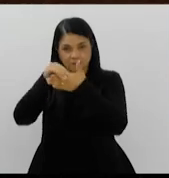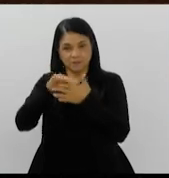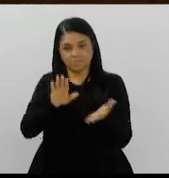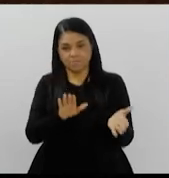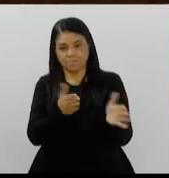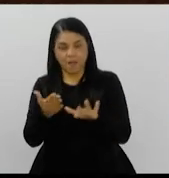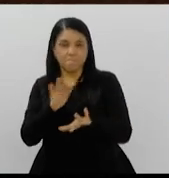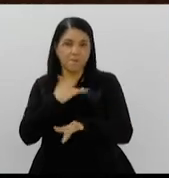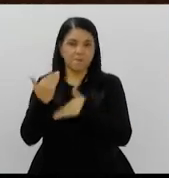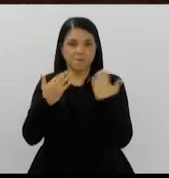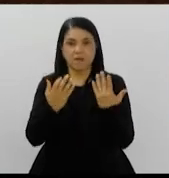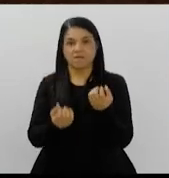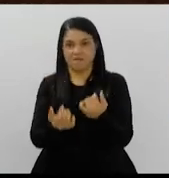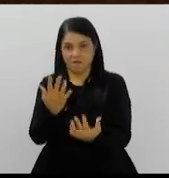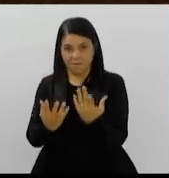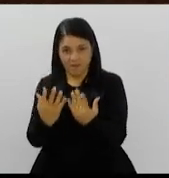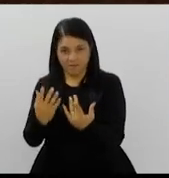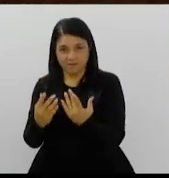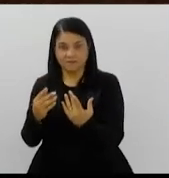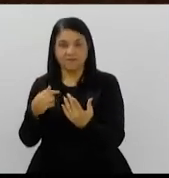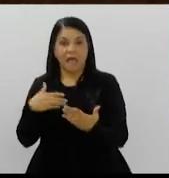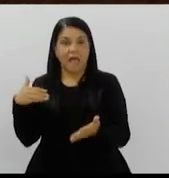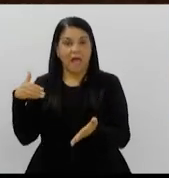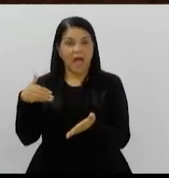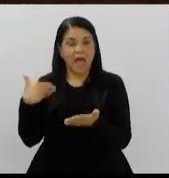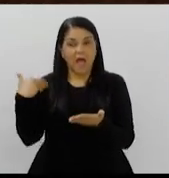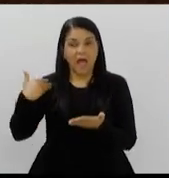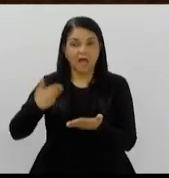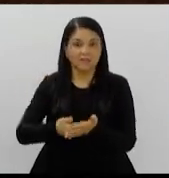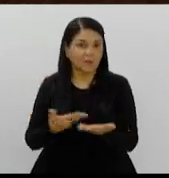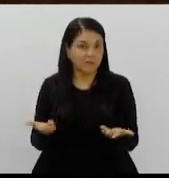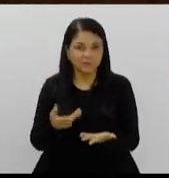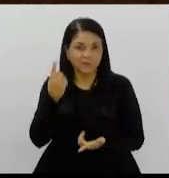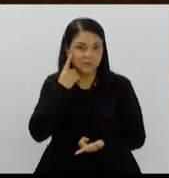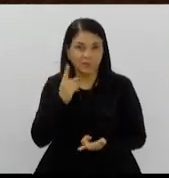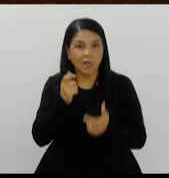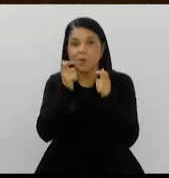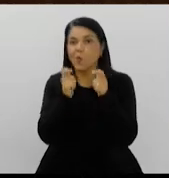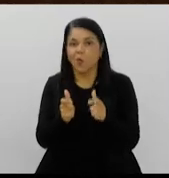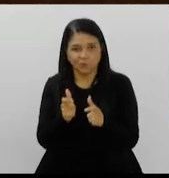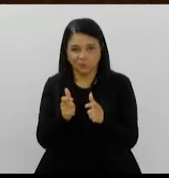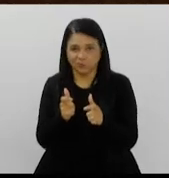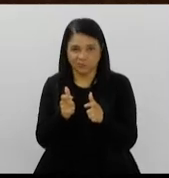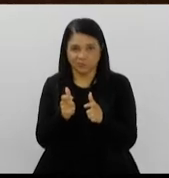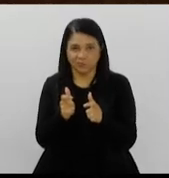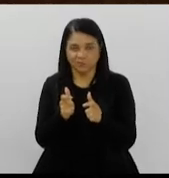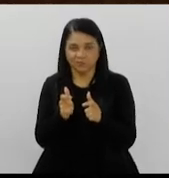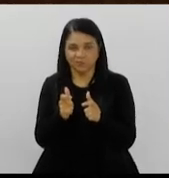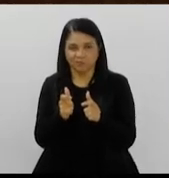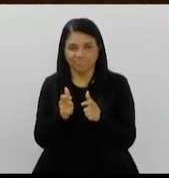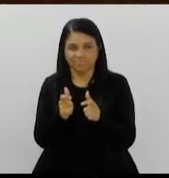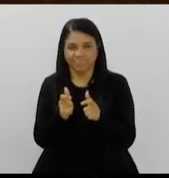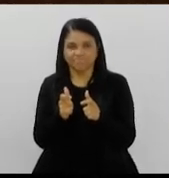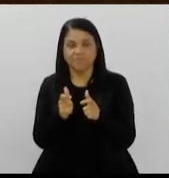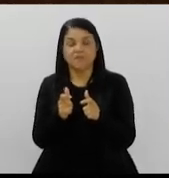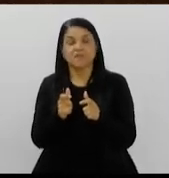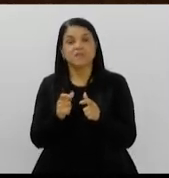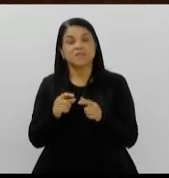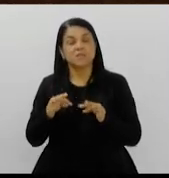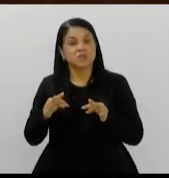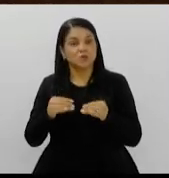que até hoje não se sabe o paradeiro delas, que ainda reclamam